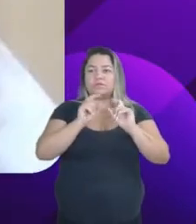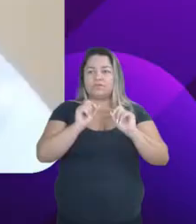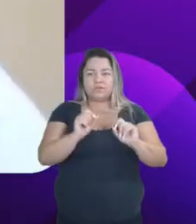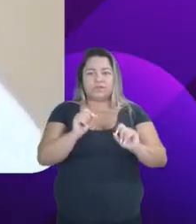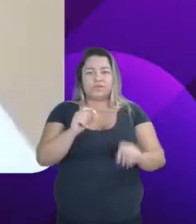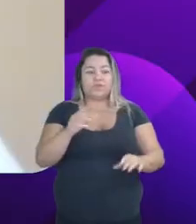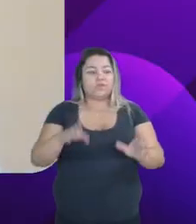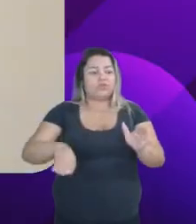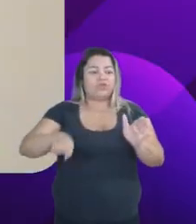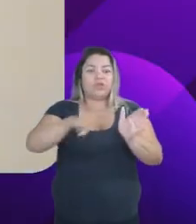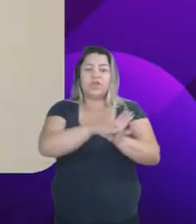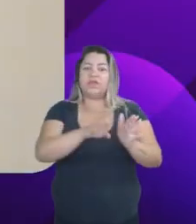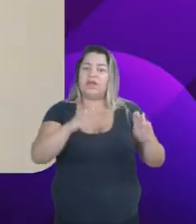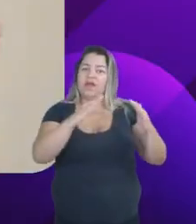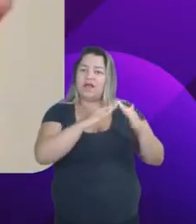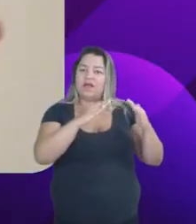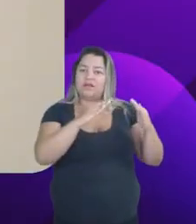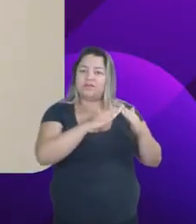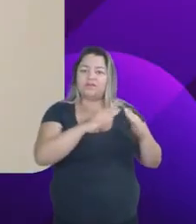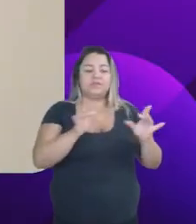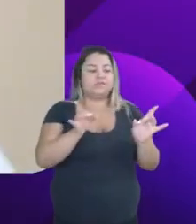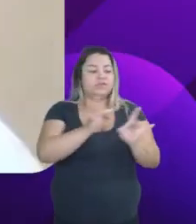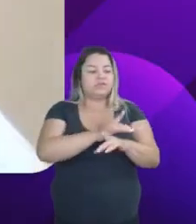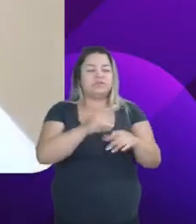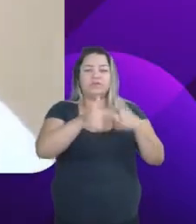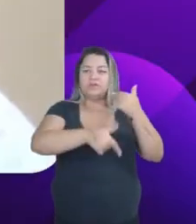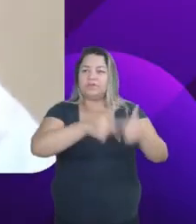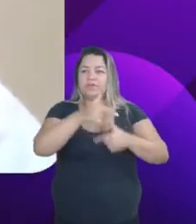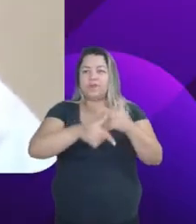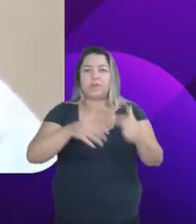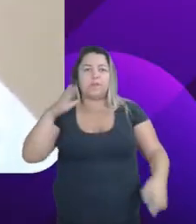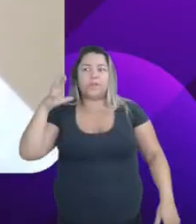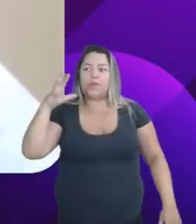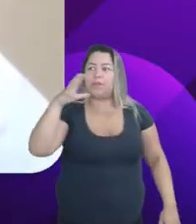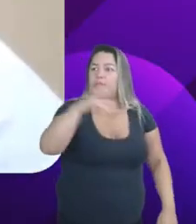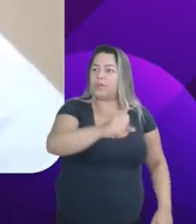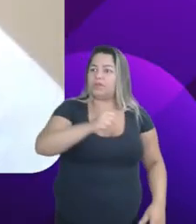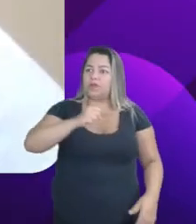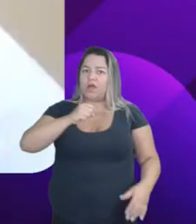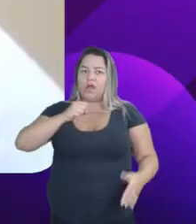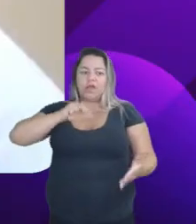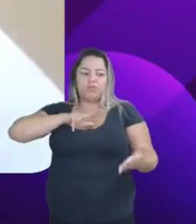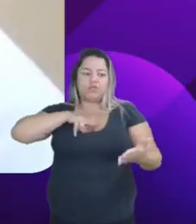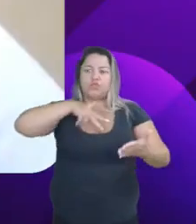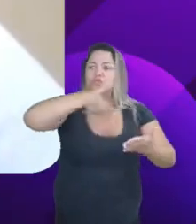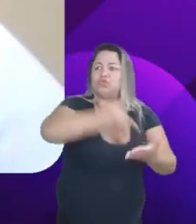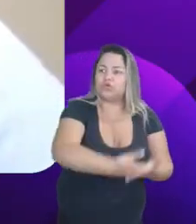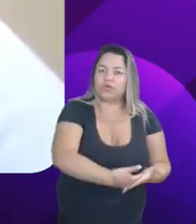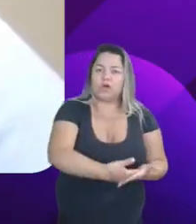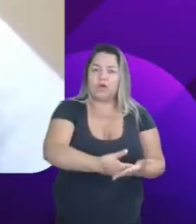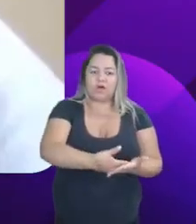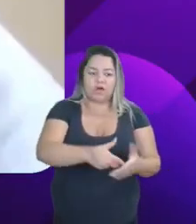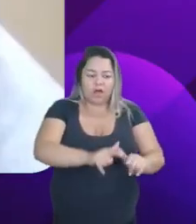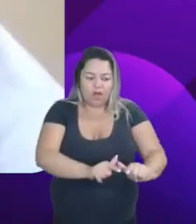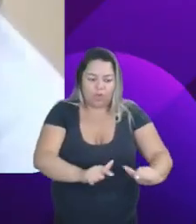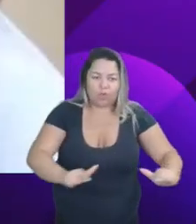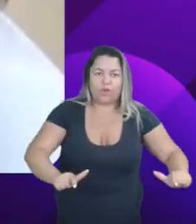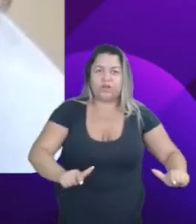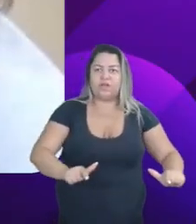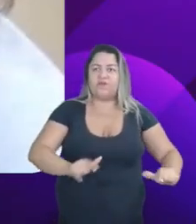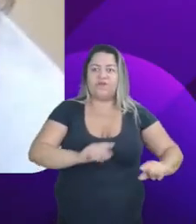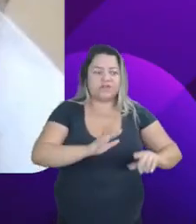eu cheguei em casa, após o trabalho, ele me pegou pelos cabelos e jogou no chão. Eu estava na igreja, ajudando